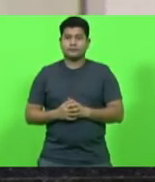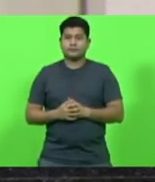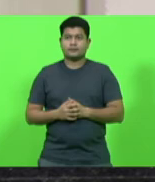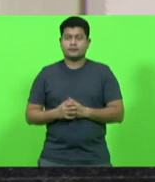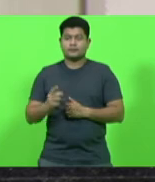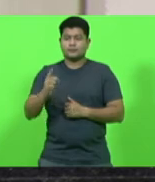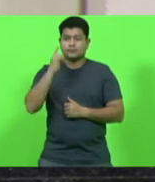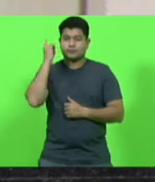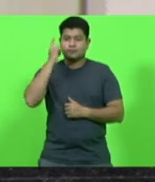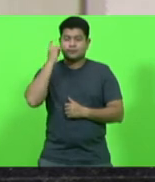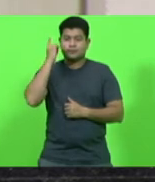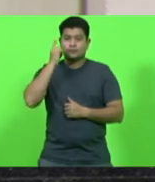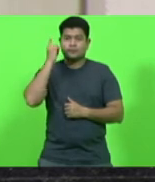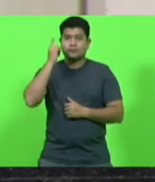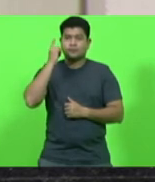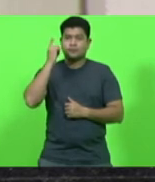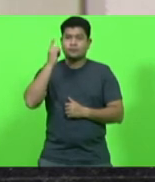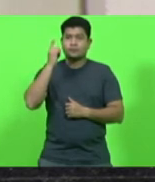Deputado